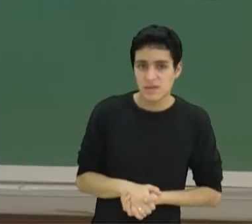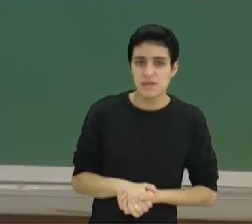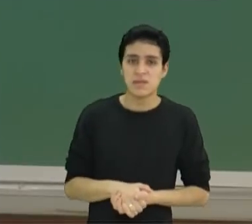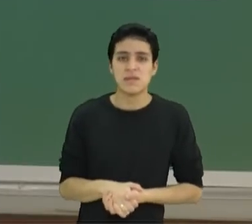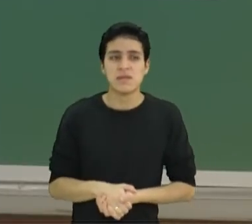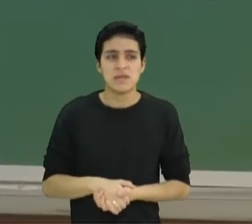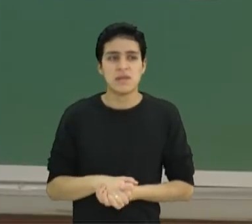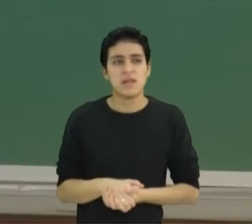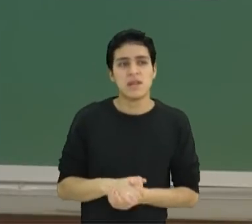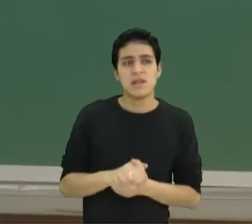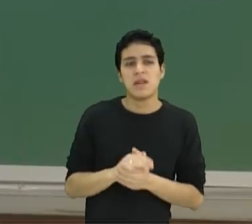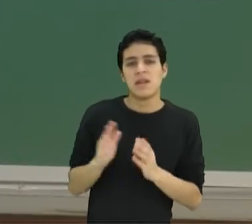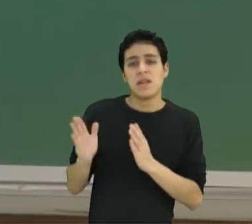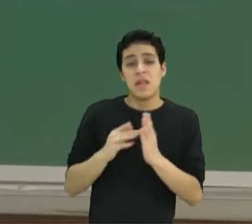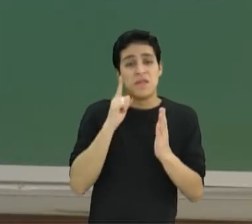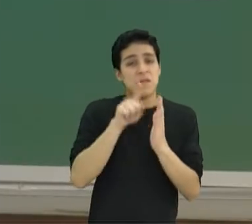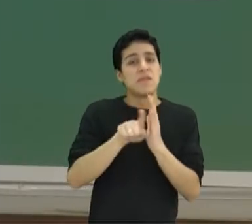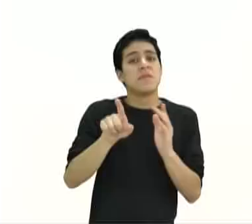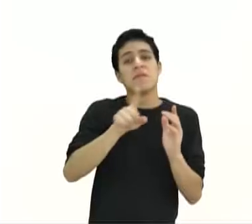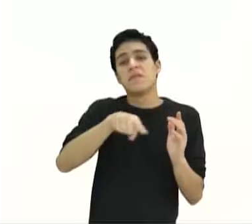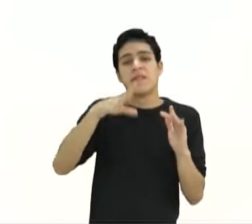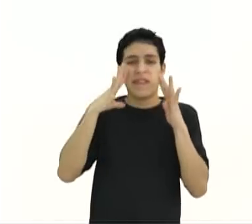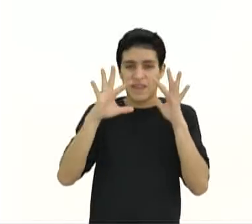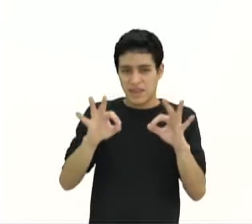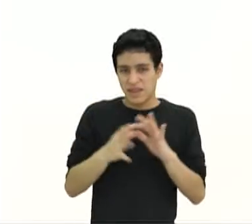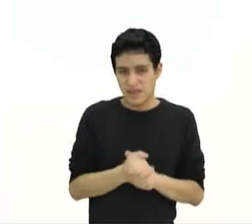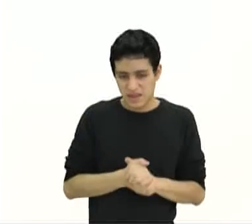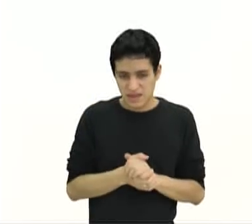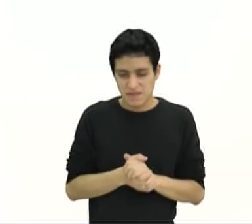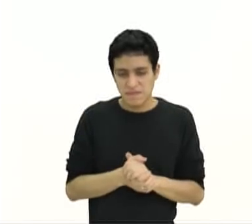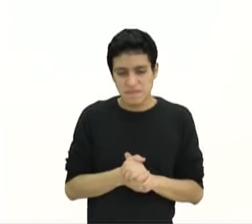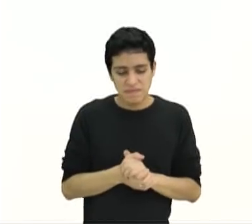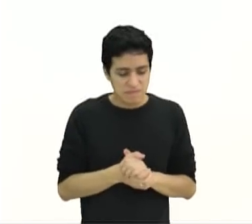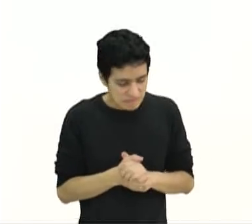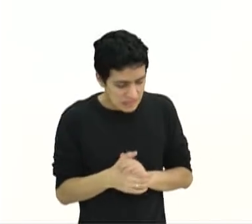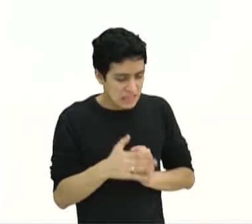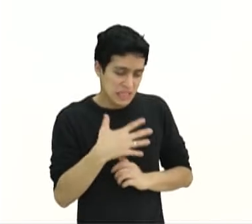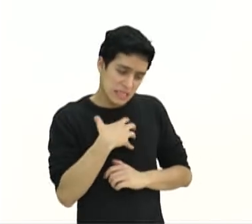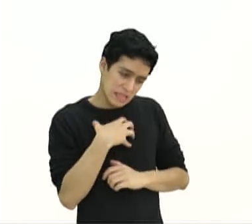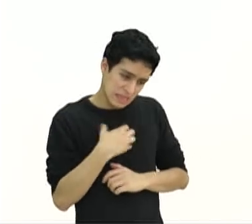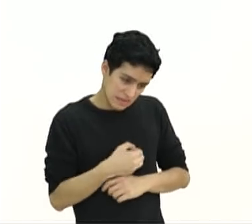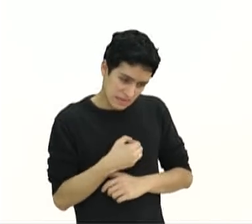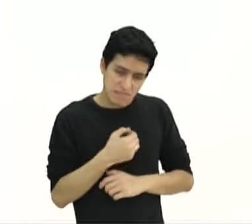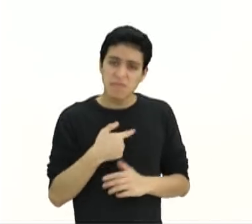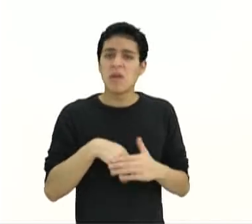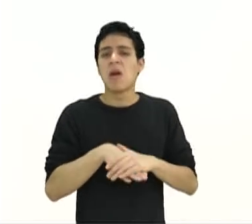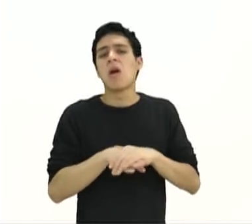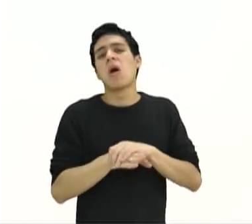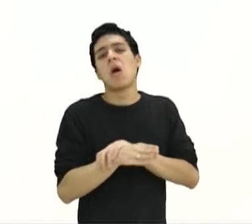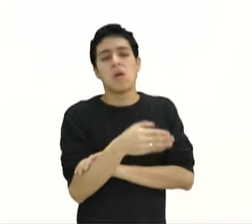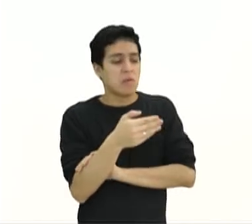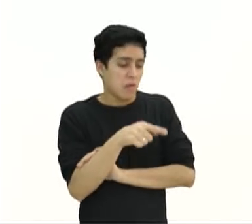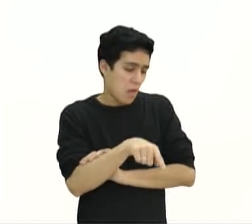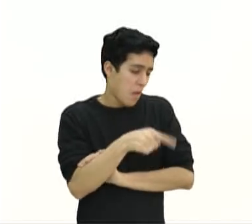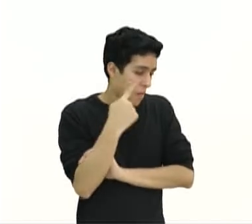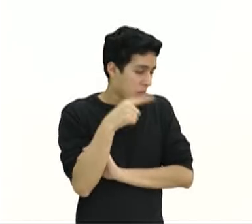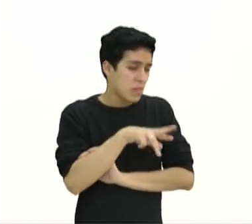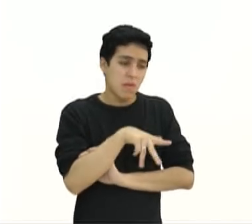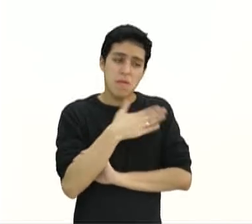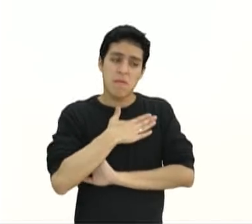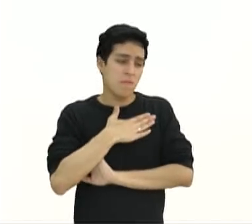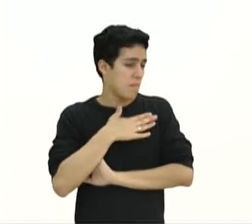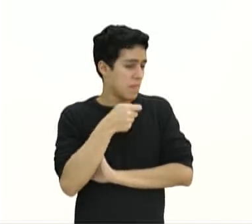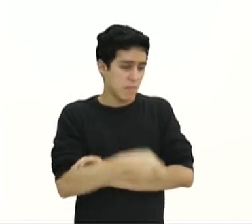assunto, e nós temos ao quiz, preste atenção. Costumo dizer ao meu filho que ele não é obrigado a gostar, mas